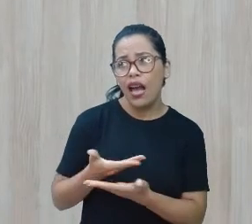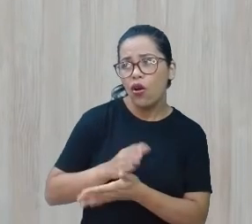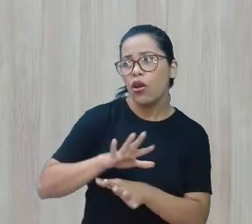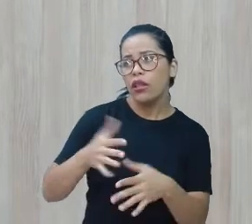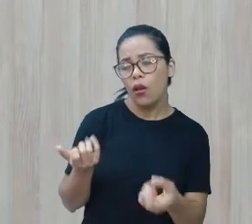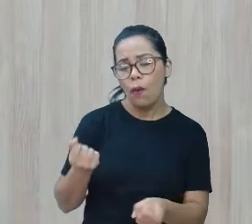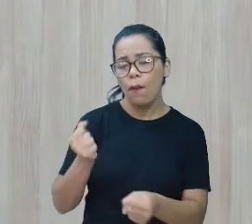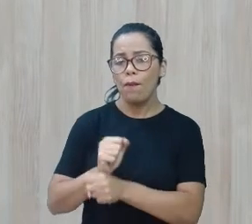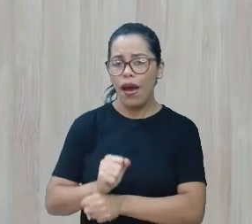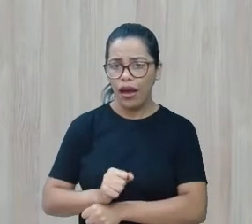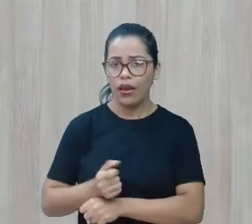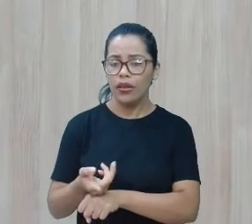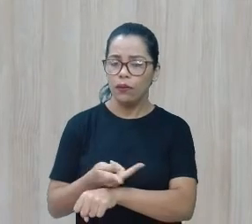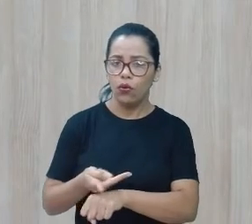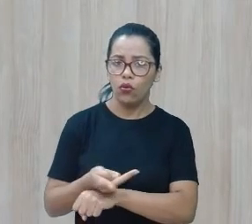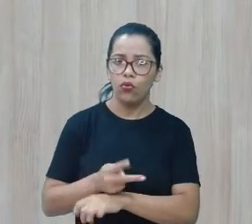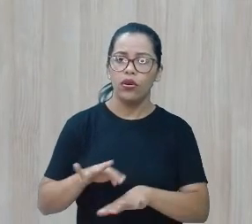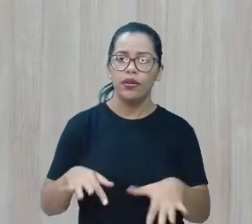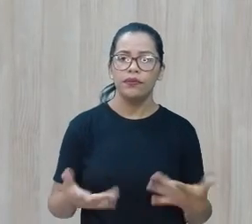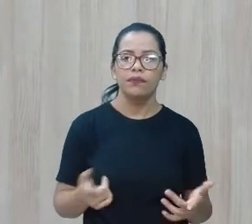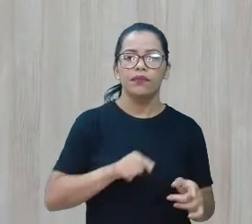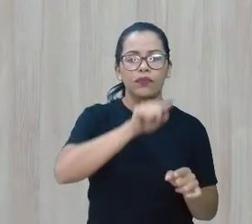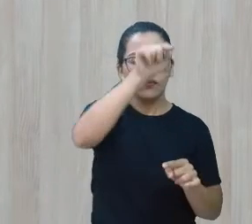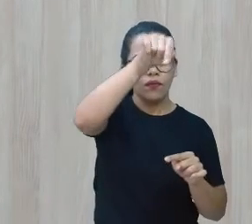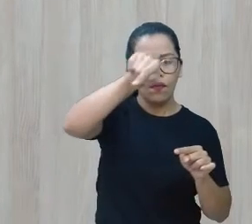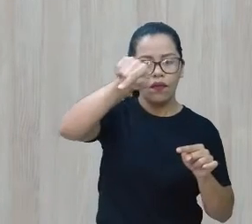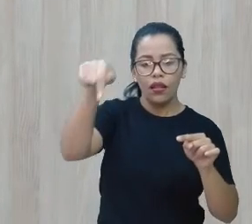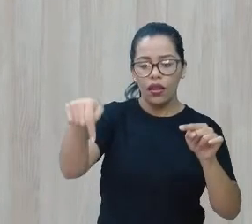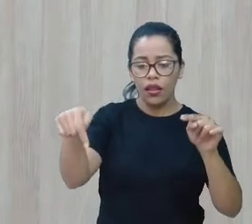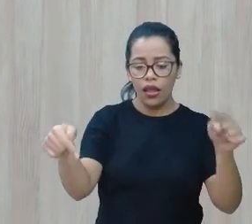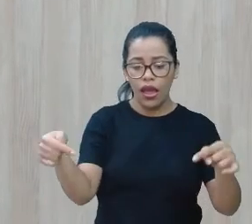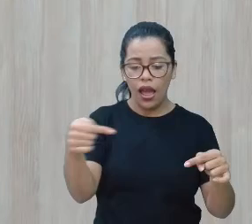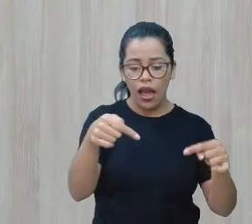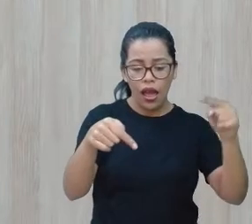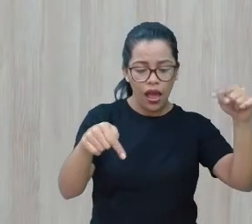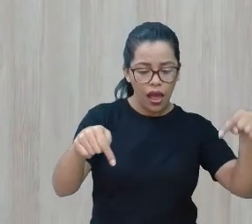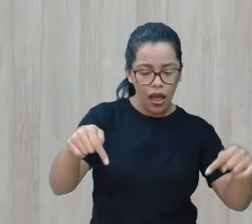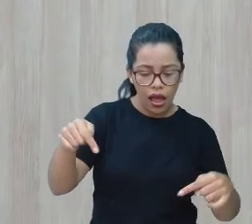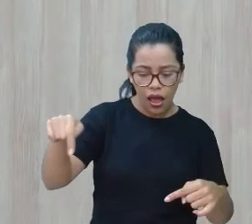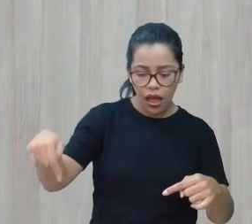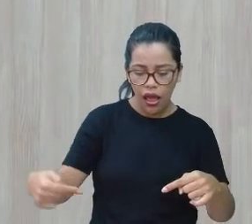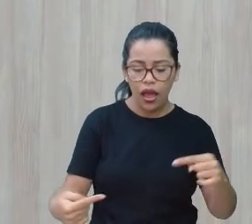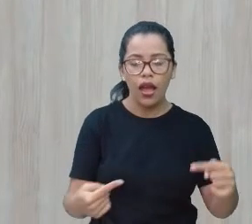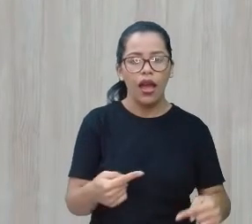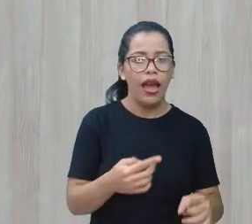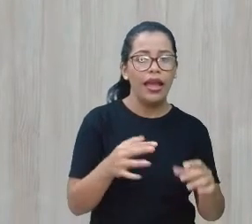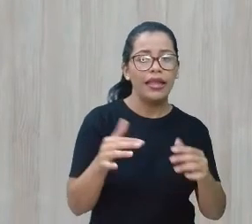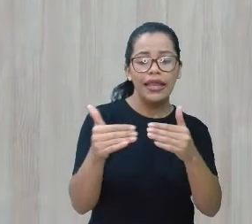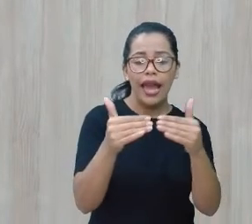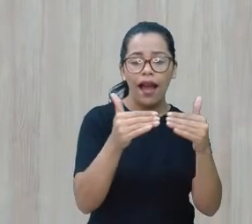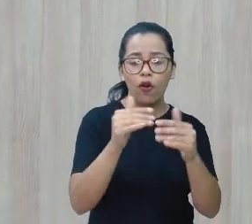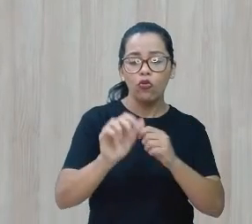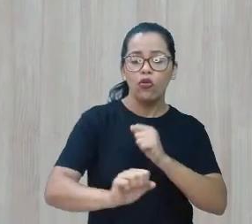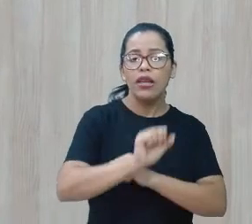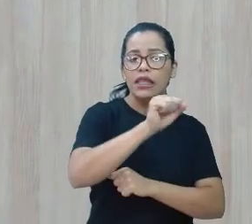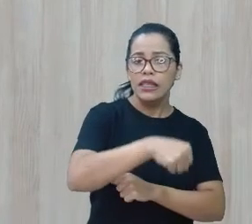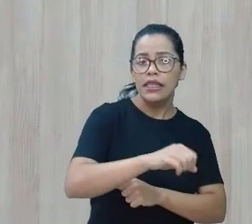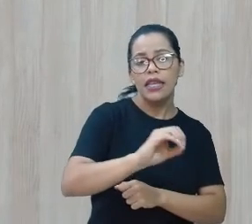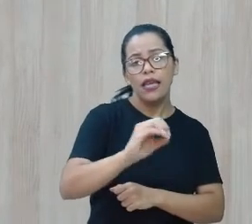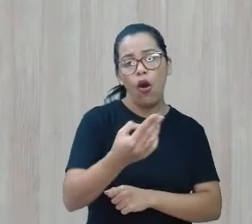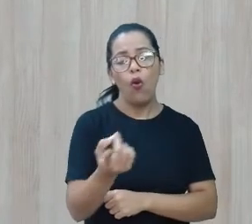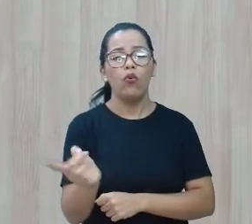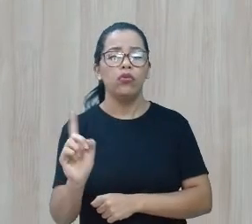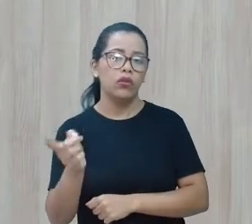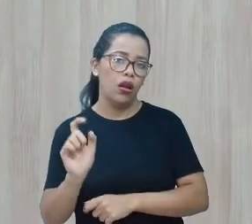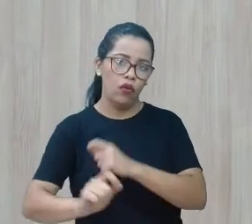procurar. A gente percebe aí que as setinhas direcionam qual é a atitude que você vai tomar de acordo com esse sim e com esse não, que